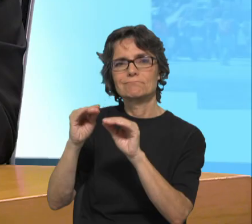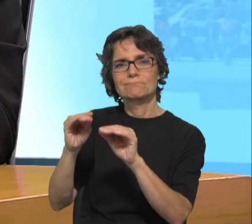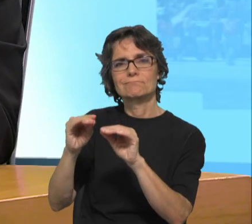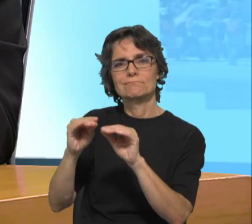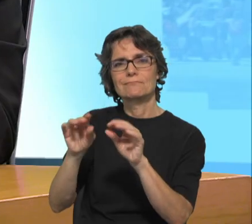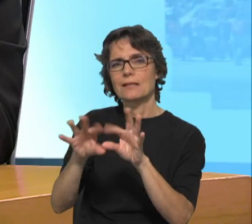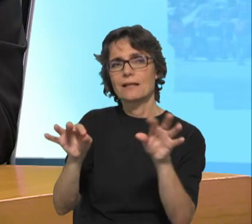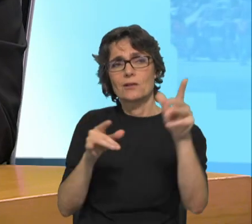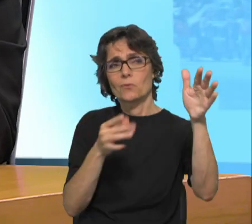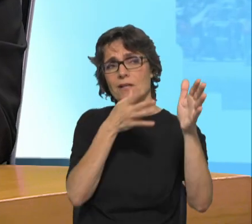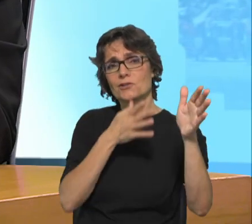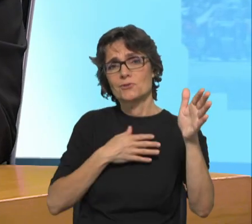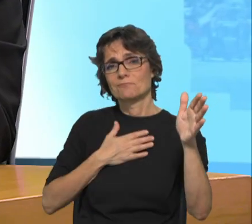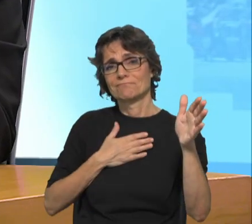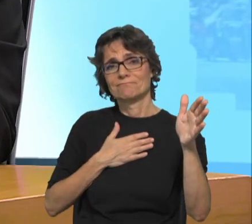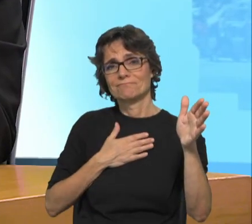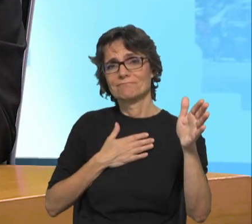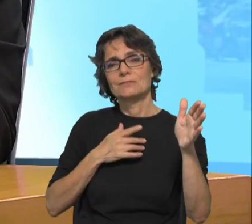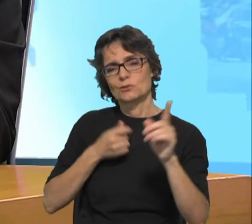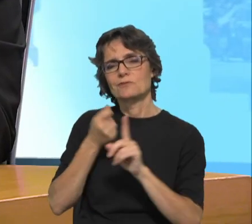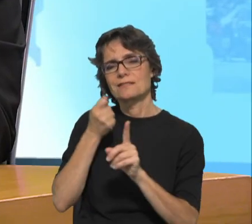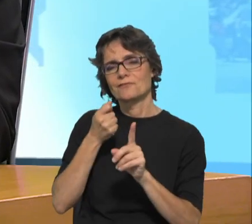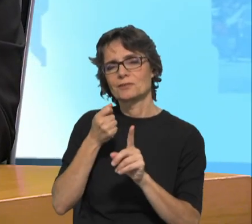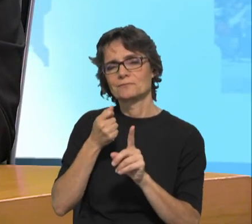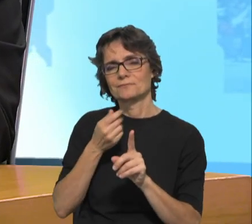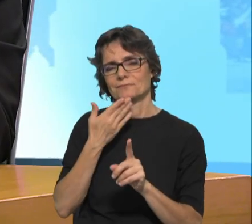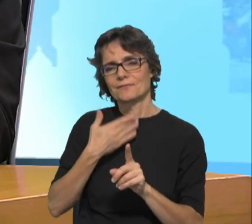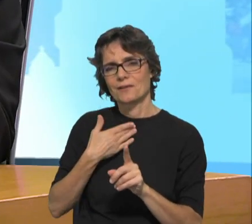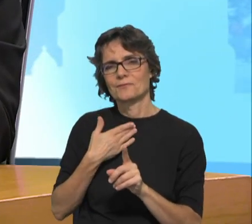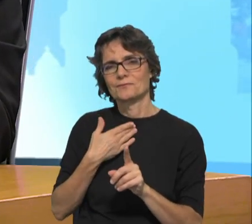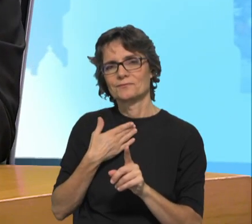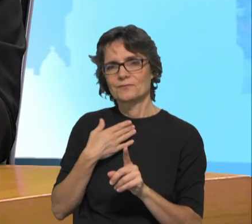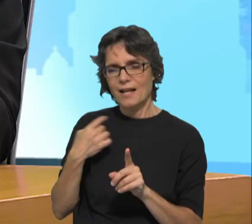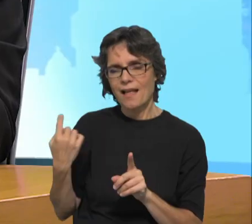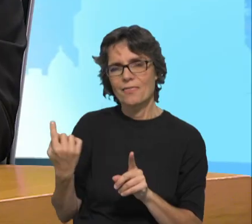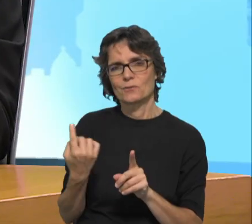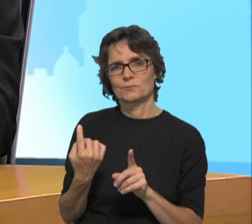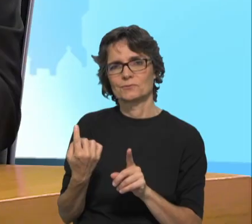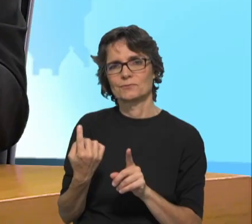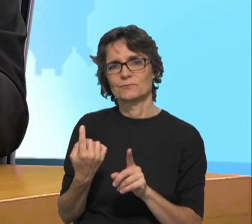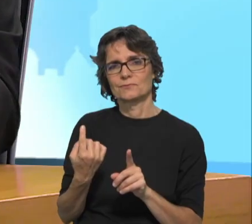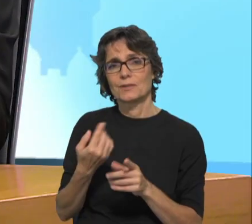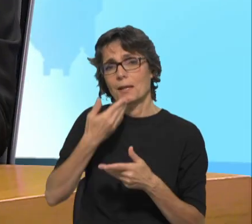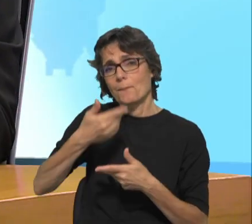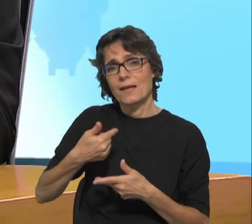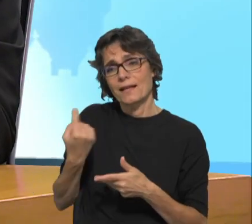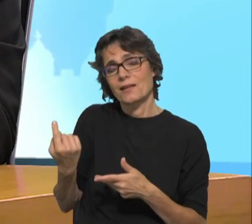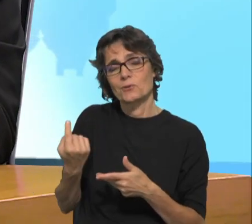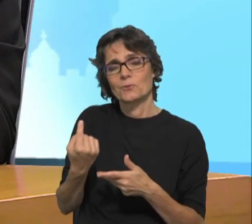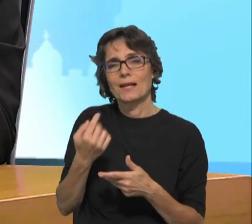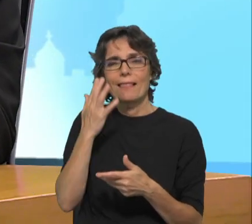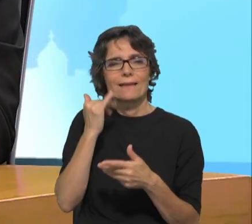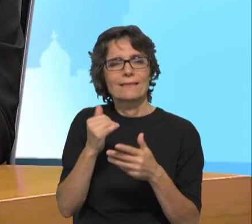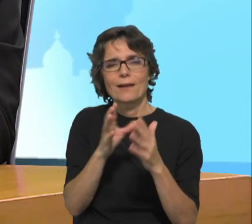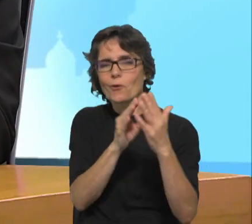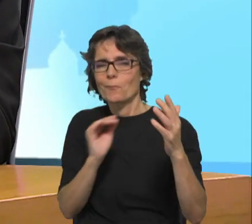Jesus nos dá. E creio que este é o grande desafio que Jesus nos deixa, de procurarmos ser iguais, enfim, na medida do possível, a